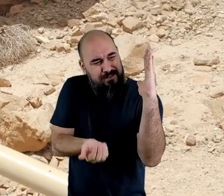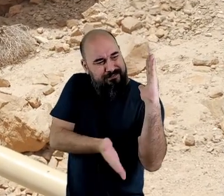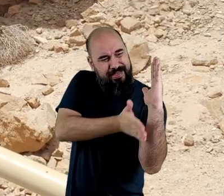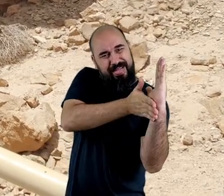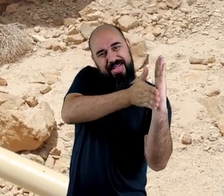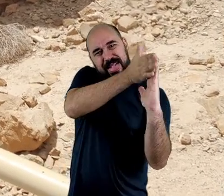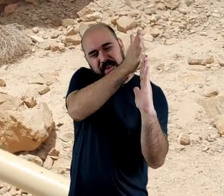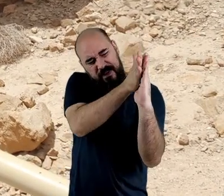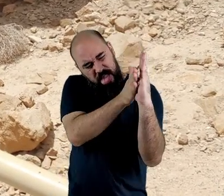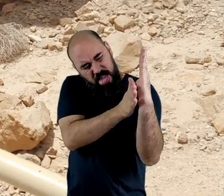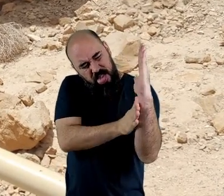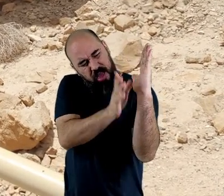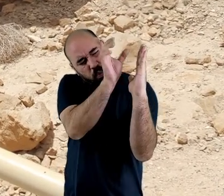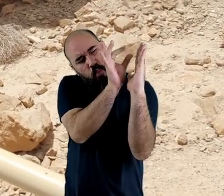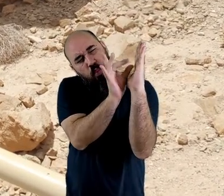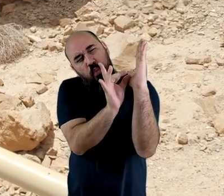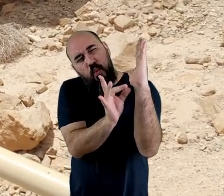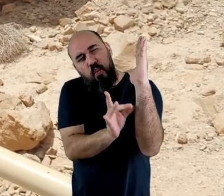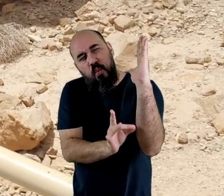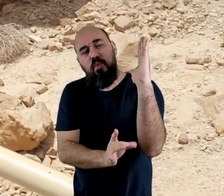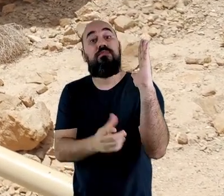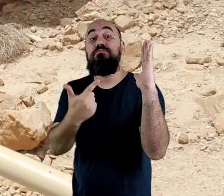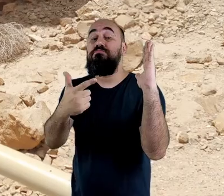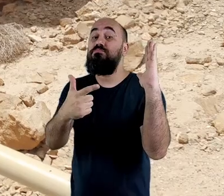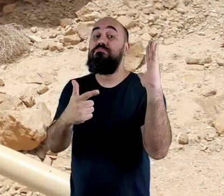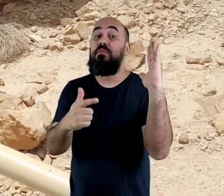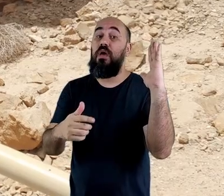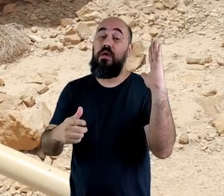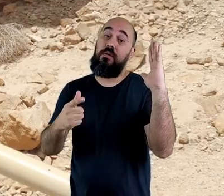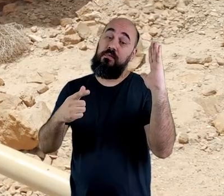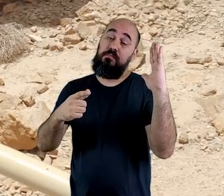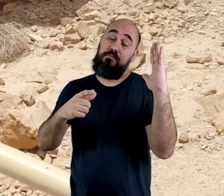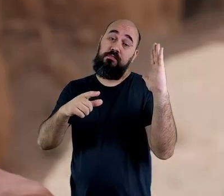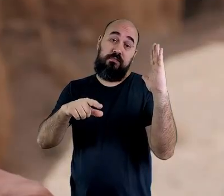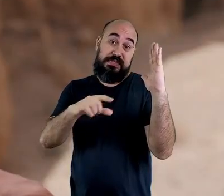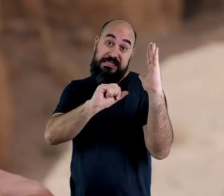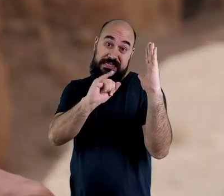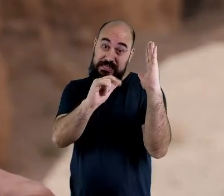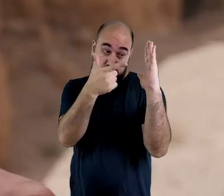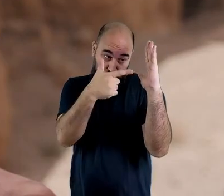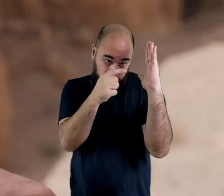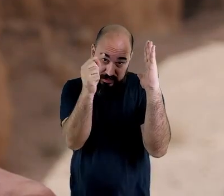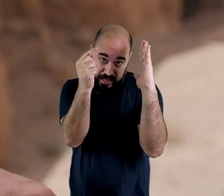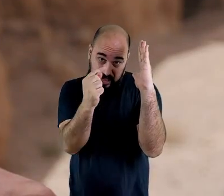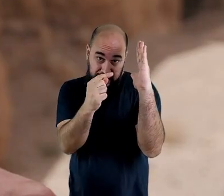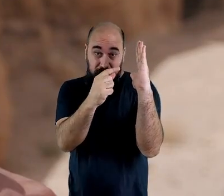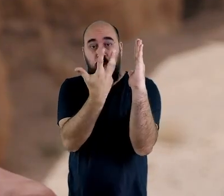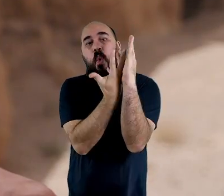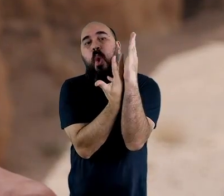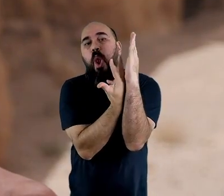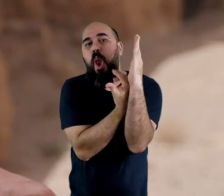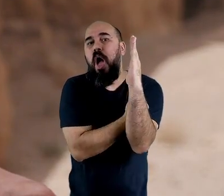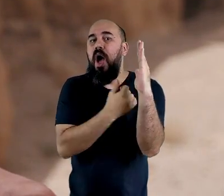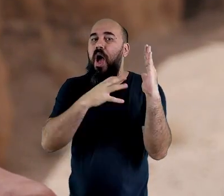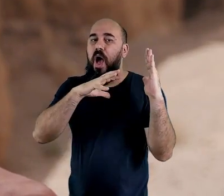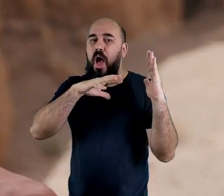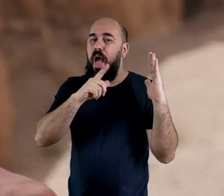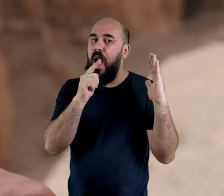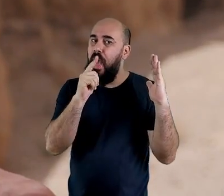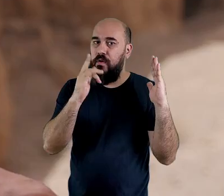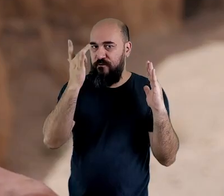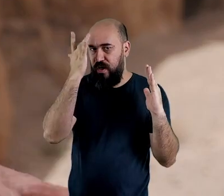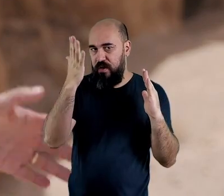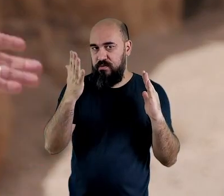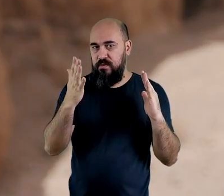ser uma cisterna. Mas também não é um buraco natural. Parece que alguém cavou isso aqui. Se alguém cavou, com que objetivo? Muito